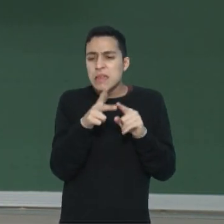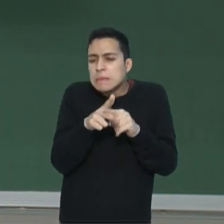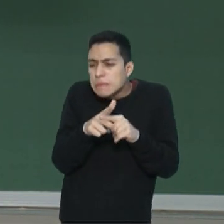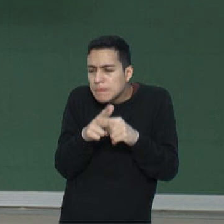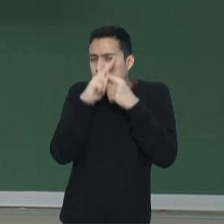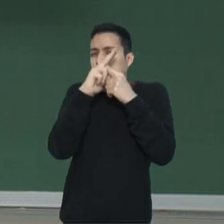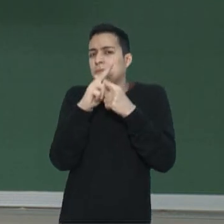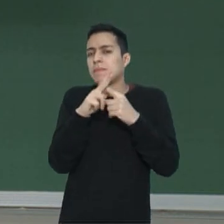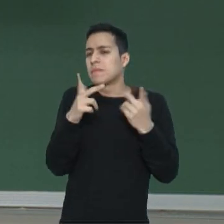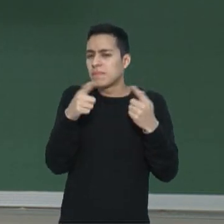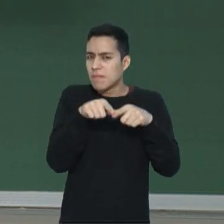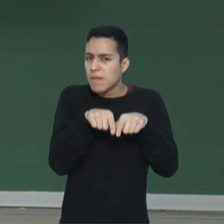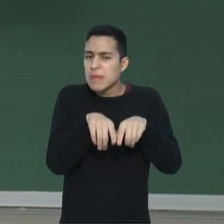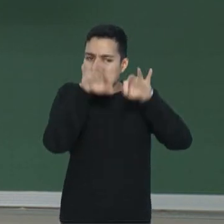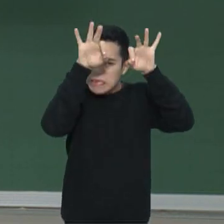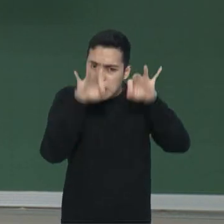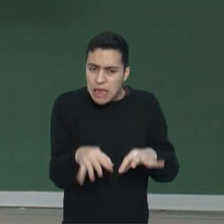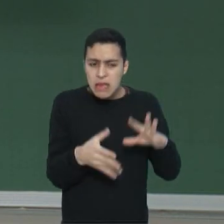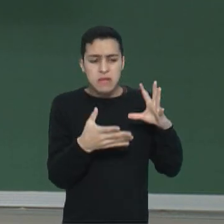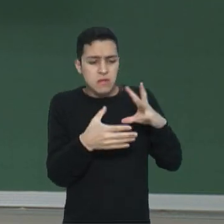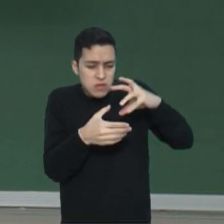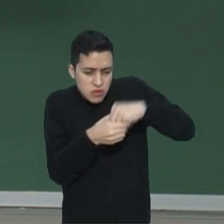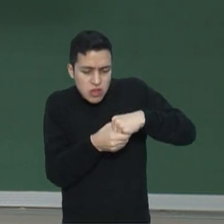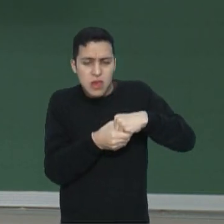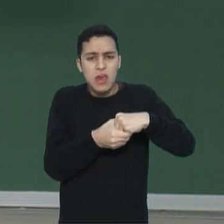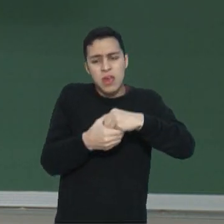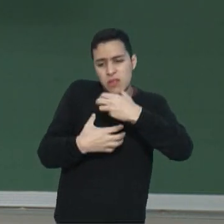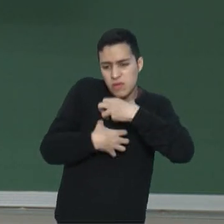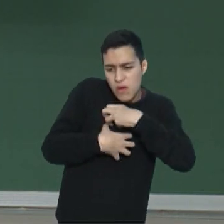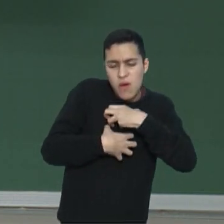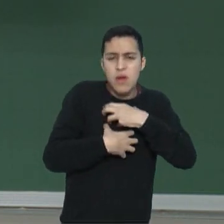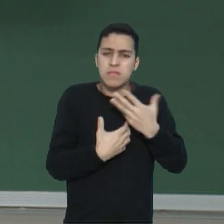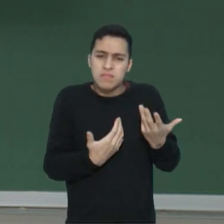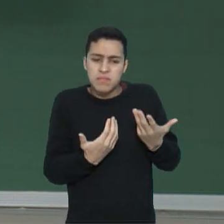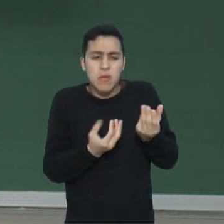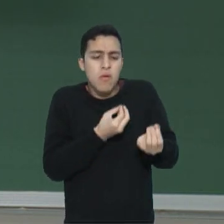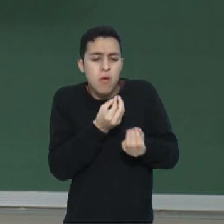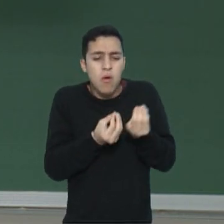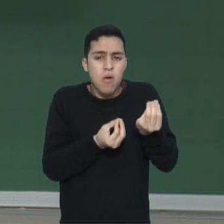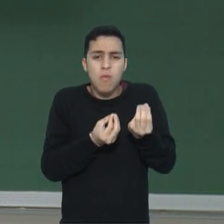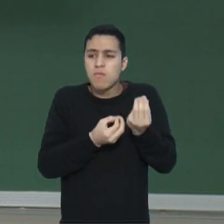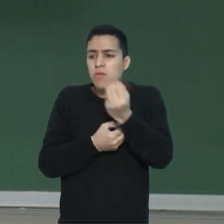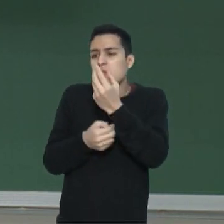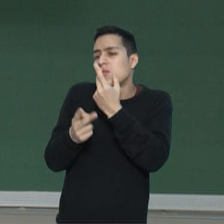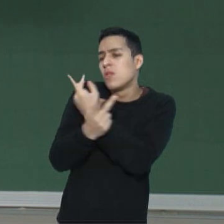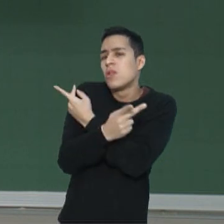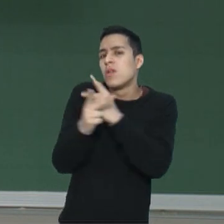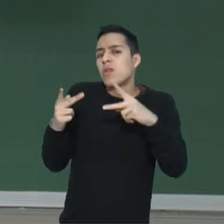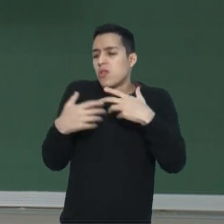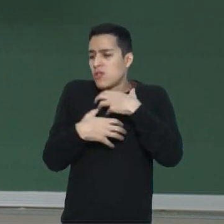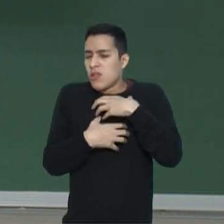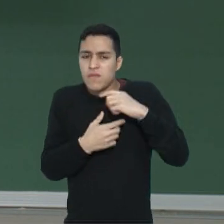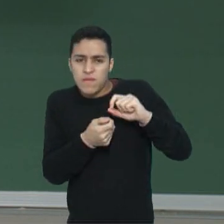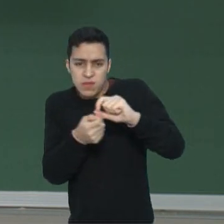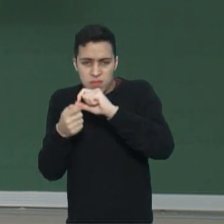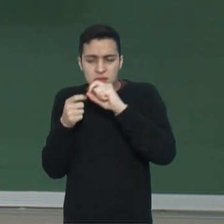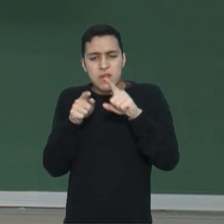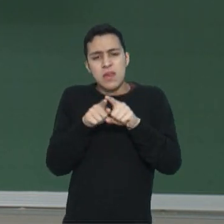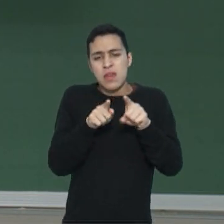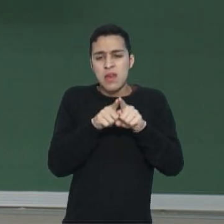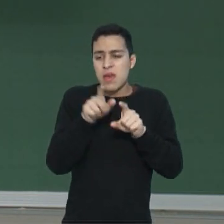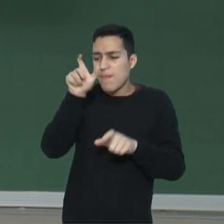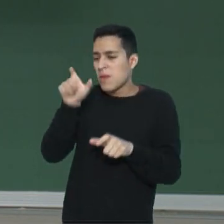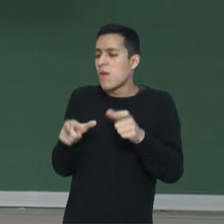o que a biblioteca é, quais são os seus afazeres, o seu exercício, a sua atividade e também a atividade dos